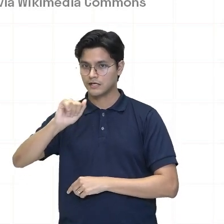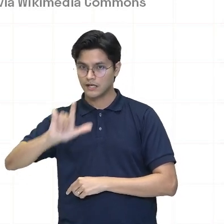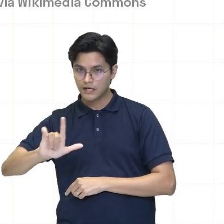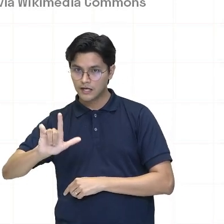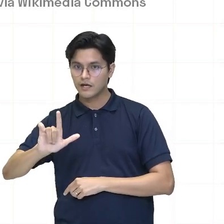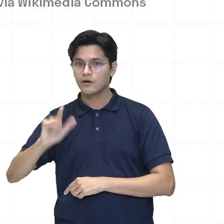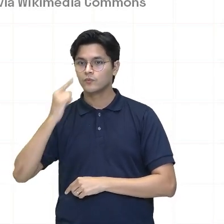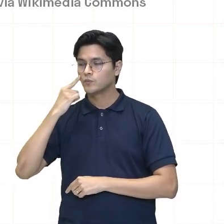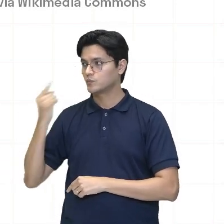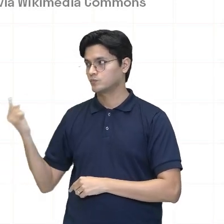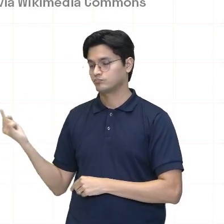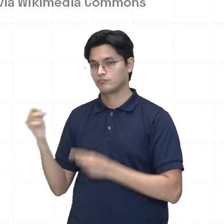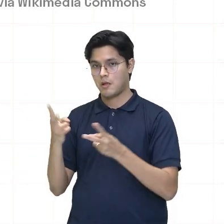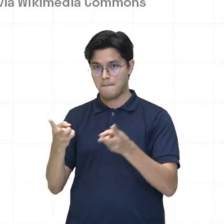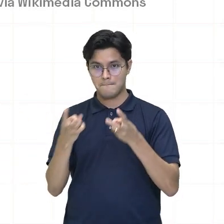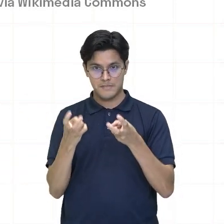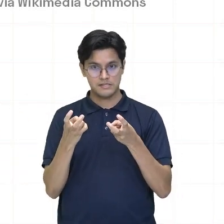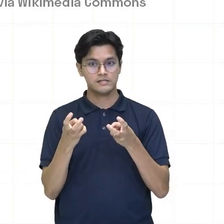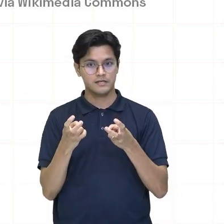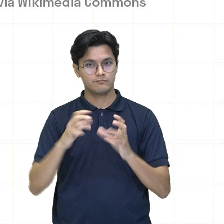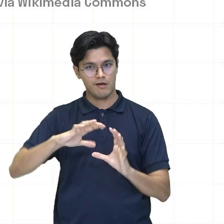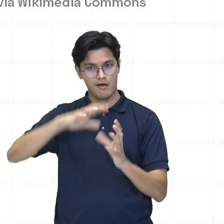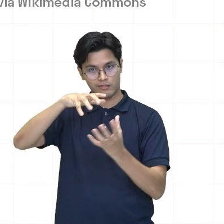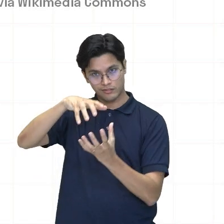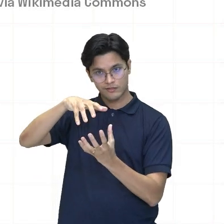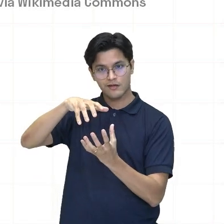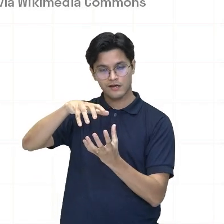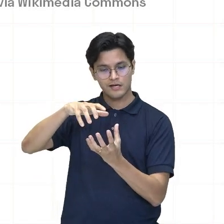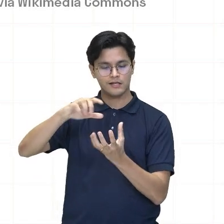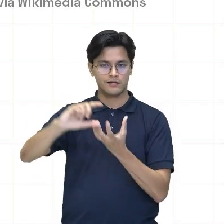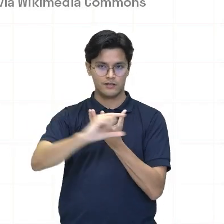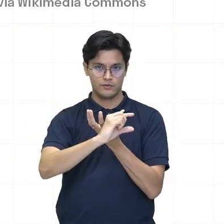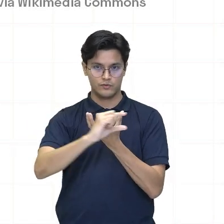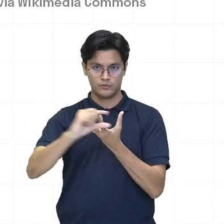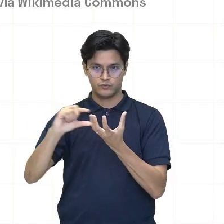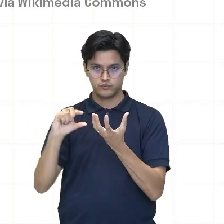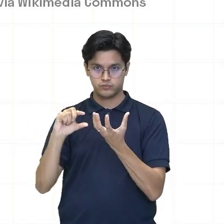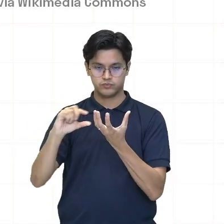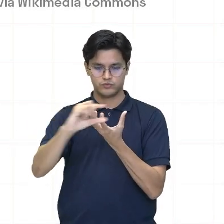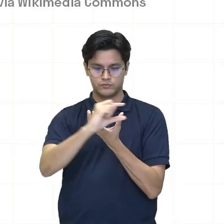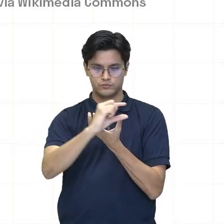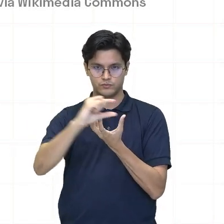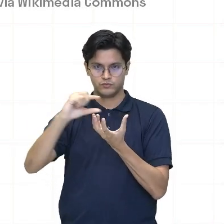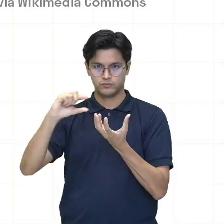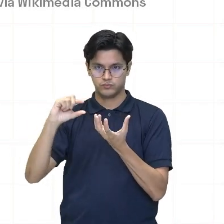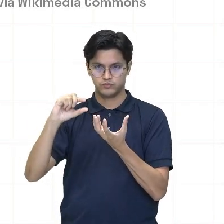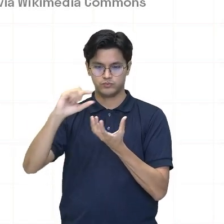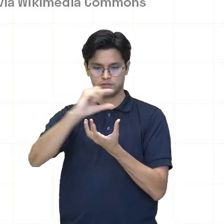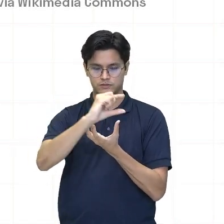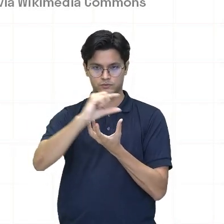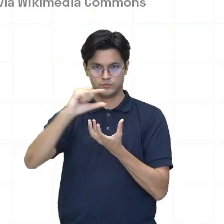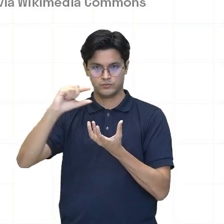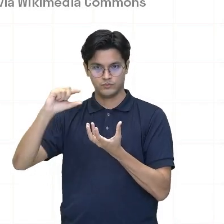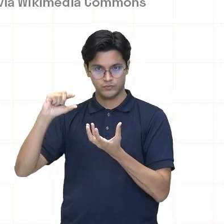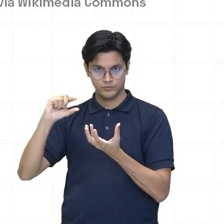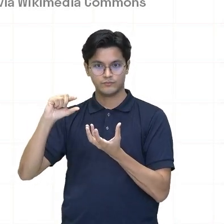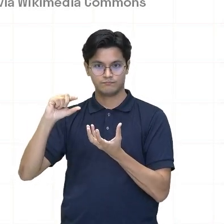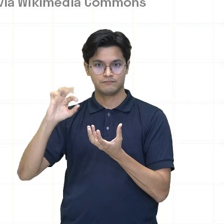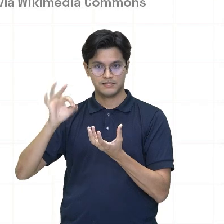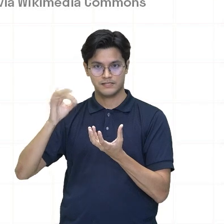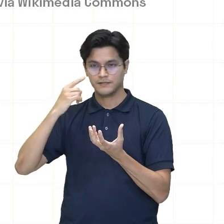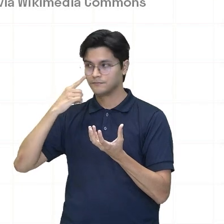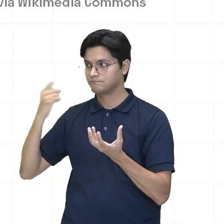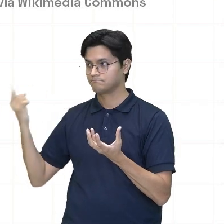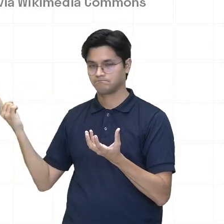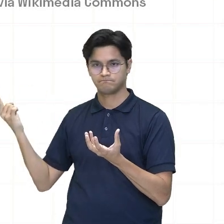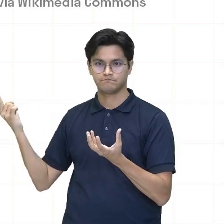ali dividida em zonas térmicas, onde a gente vai ter a zona polar ártica, a zona temperada norte, a zona tropical, a